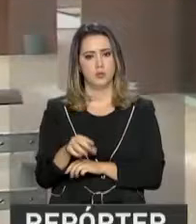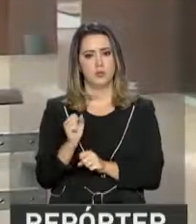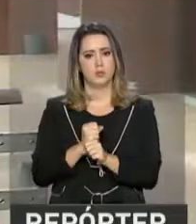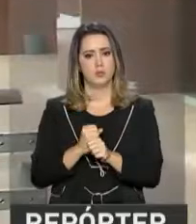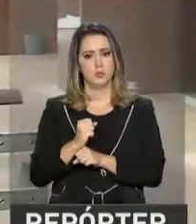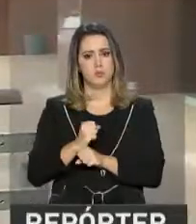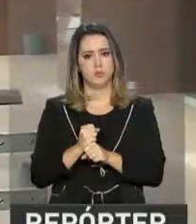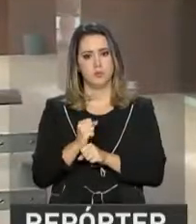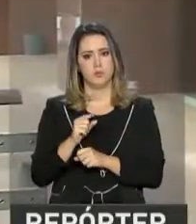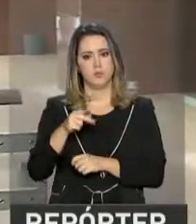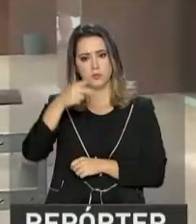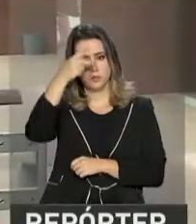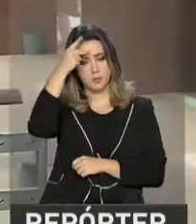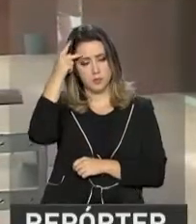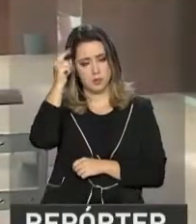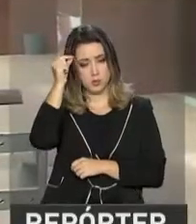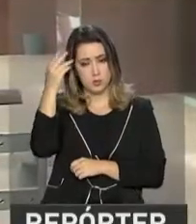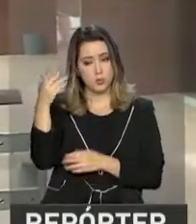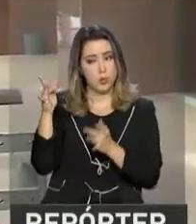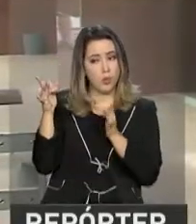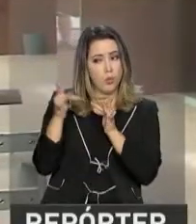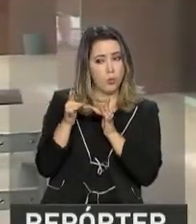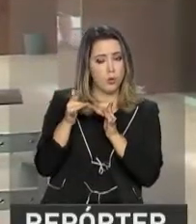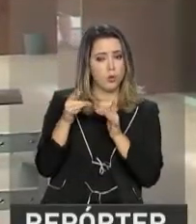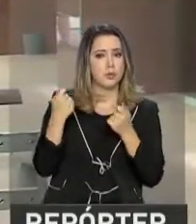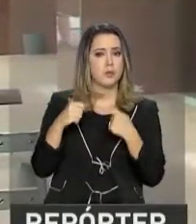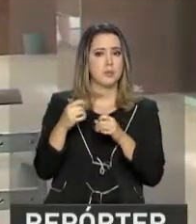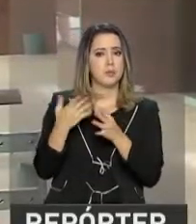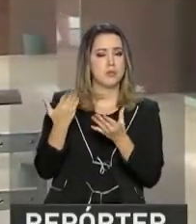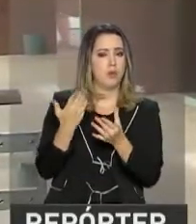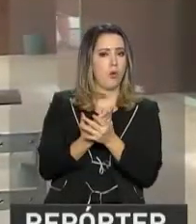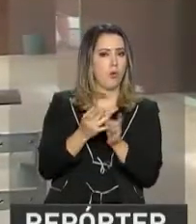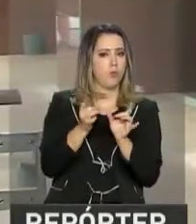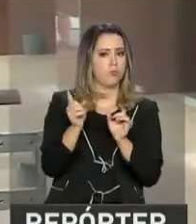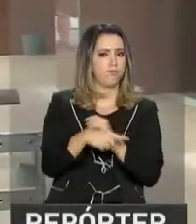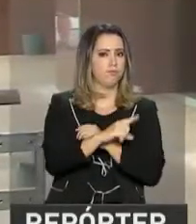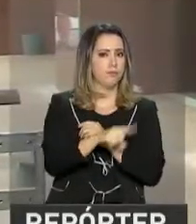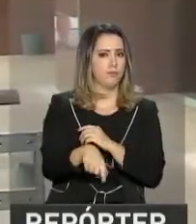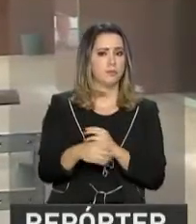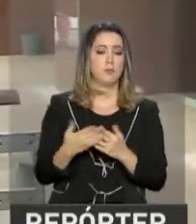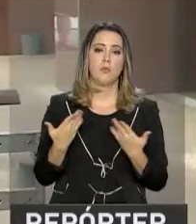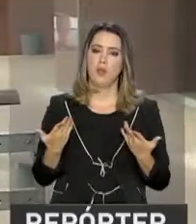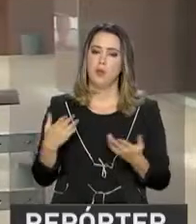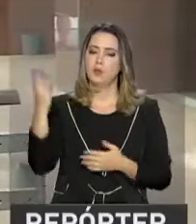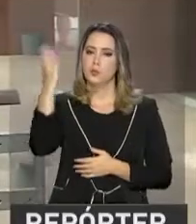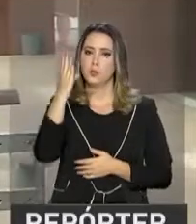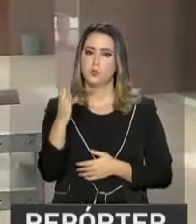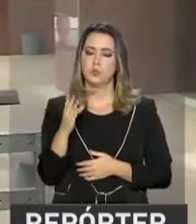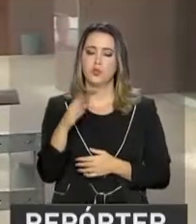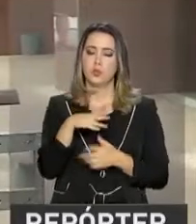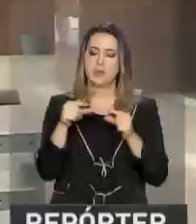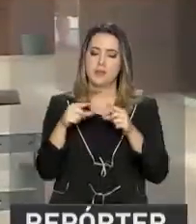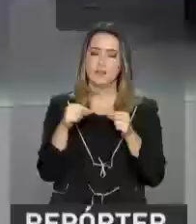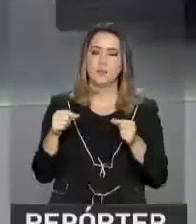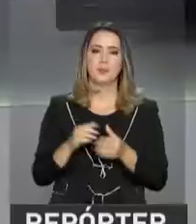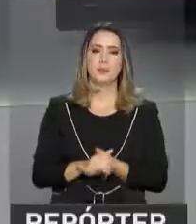este ano. Quem aceitar o acordo terá que desistir da ação na Justiça. De Brasília, Pablo